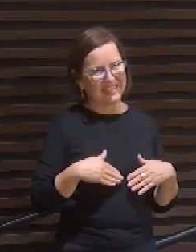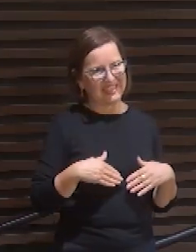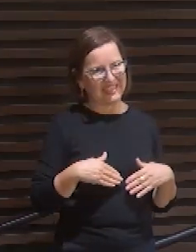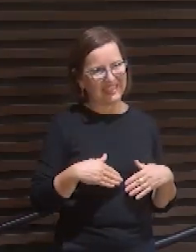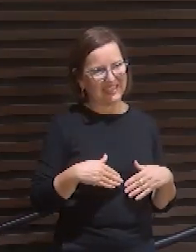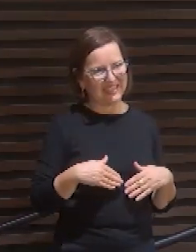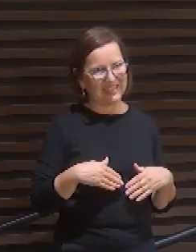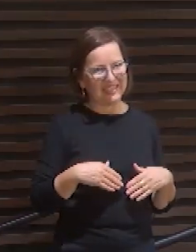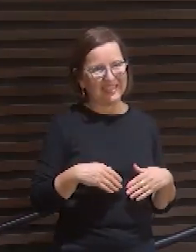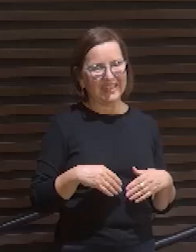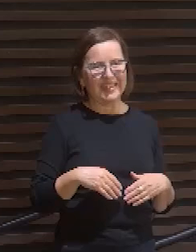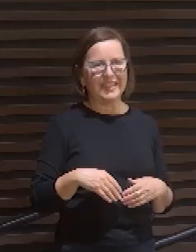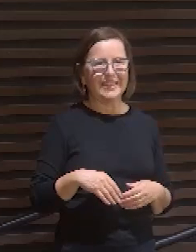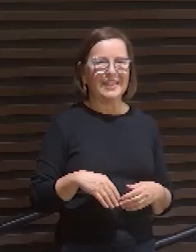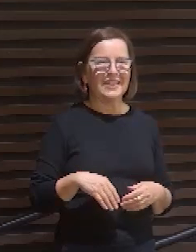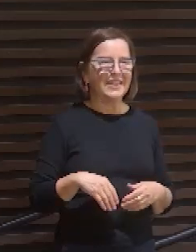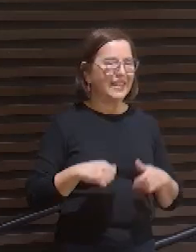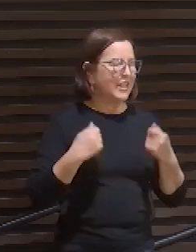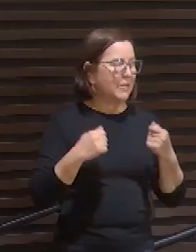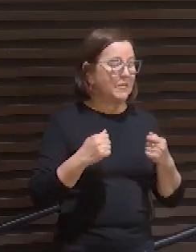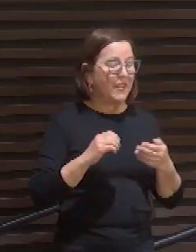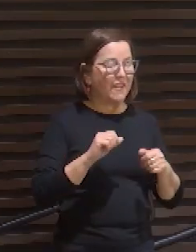fazer.